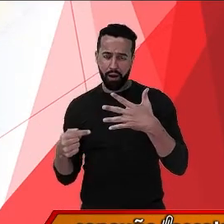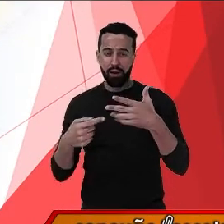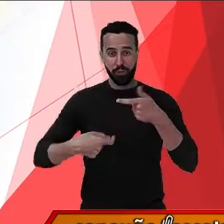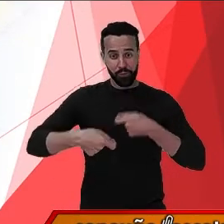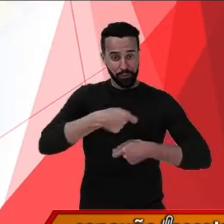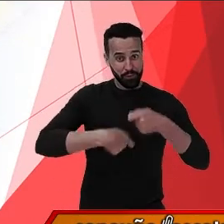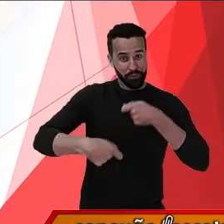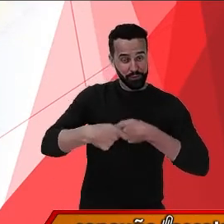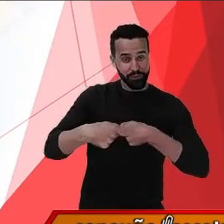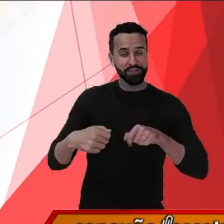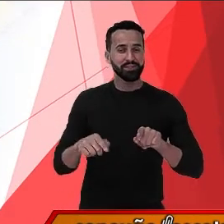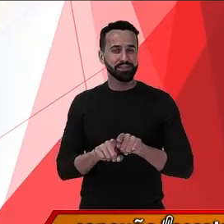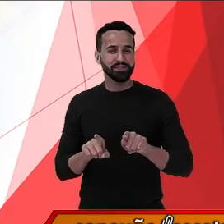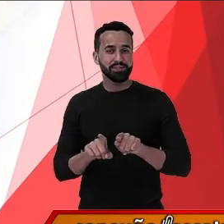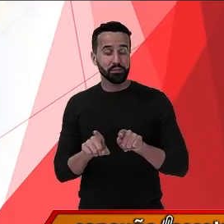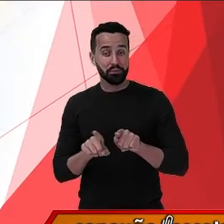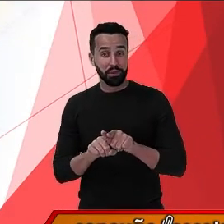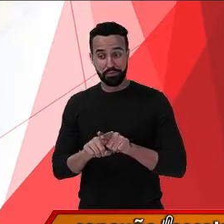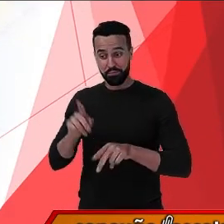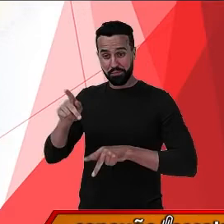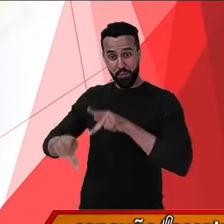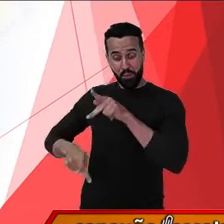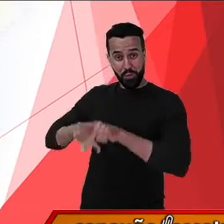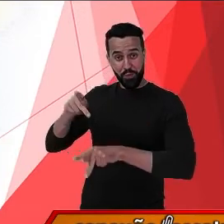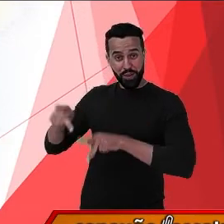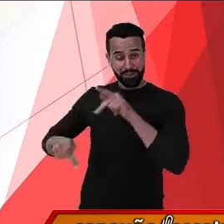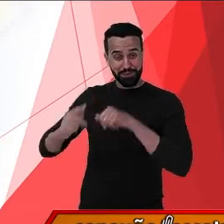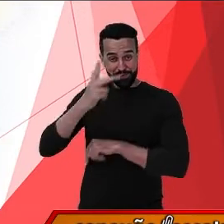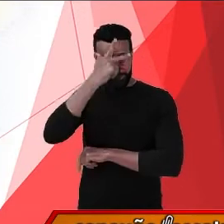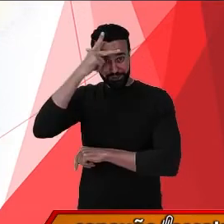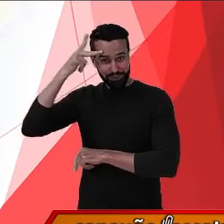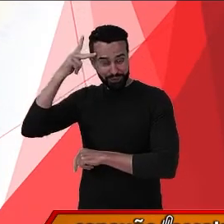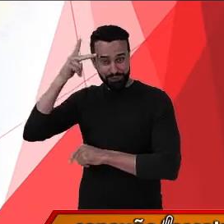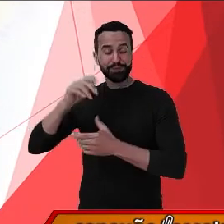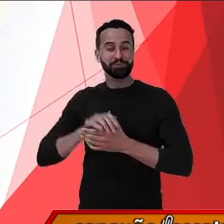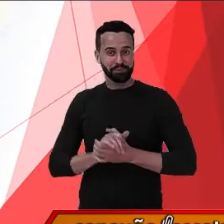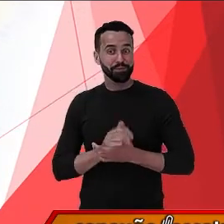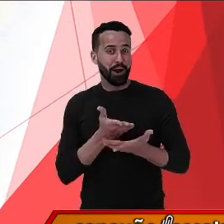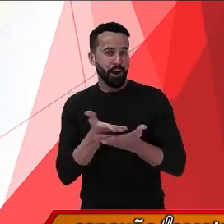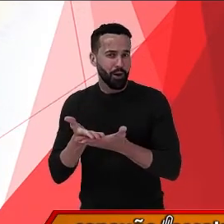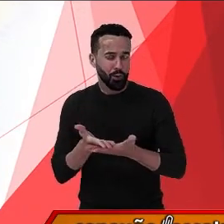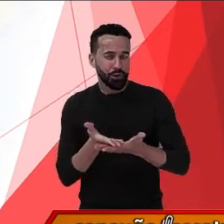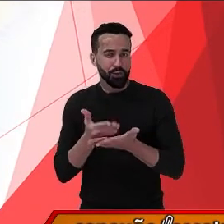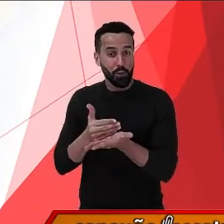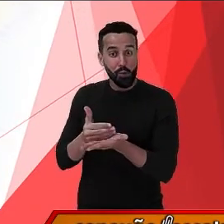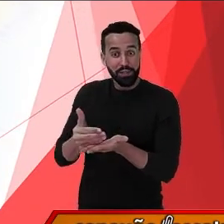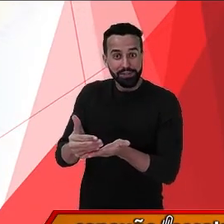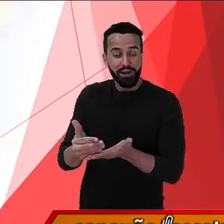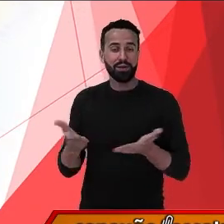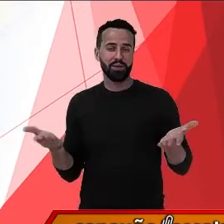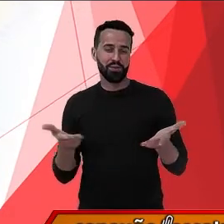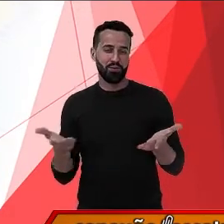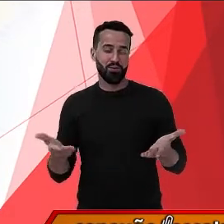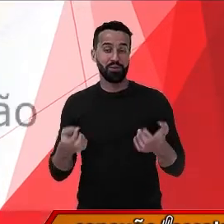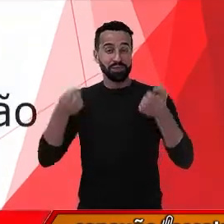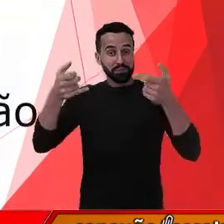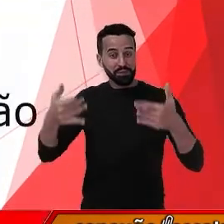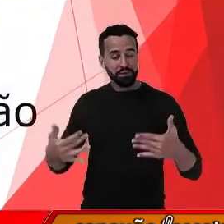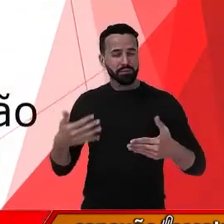algumas questões sobre a sua população. Já para dar início à nossa aula, então, para começar, nós vamos falar um pouquinho